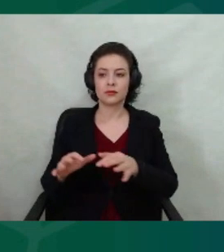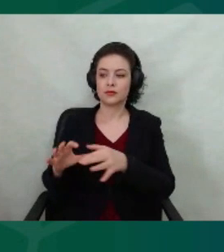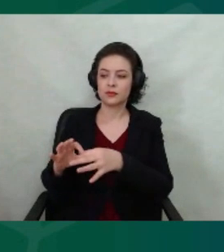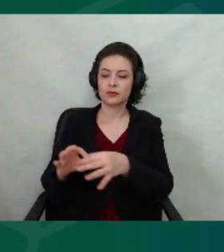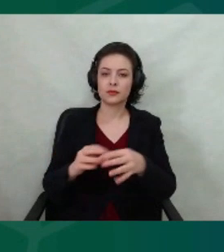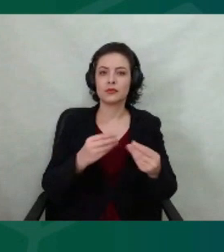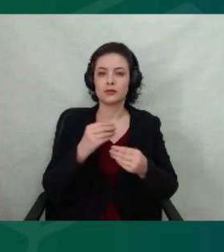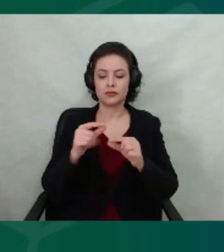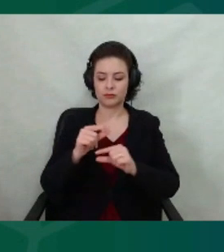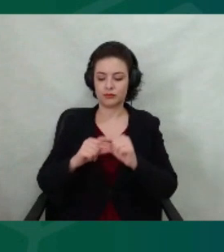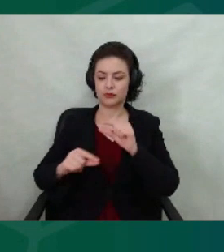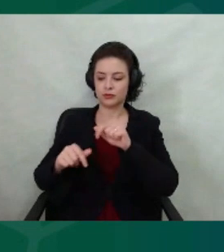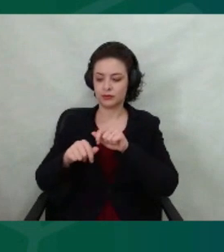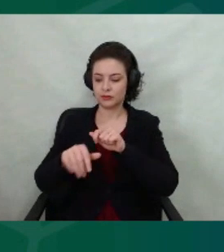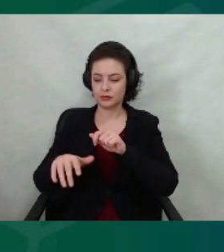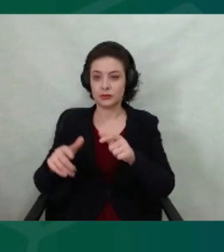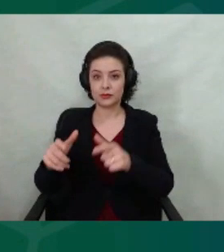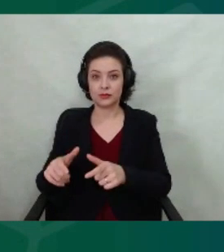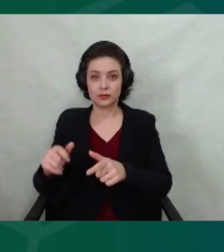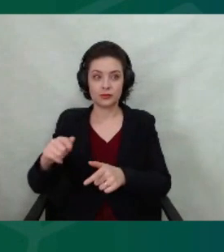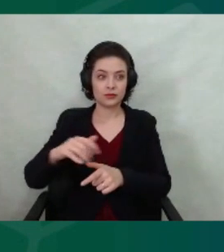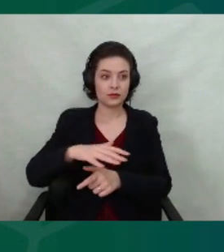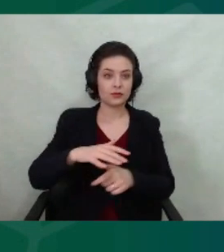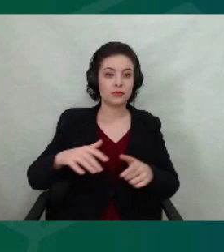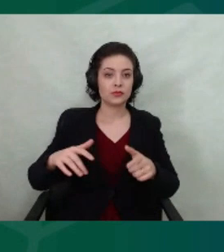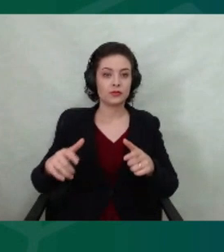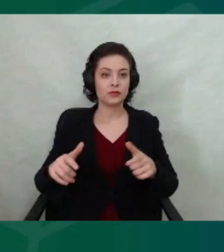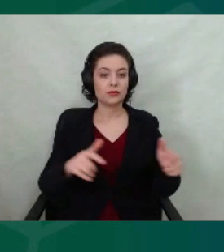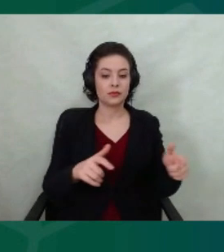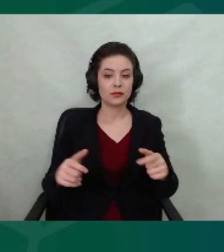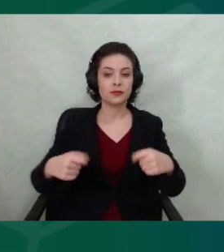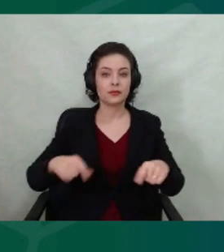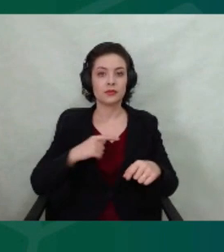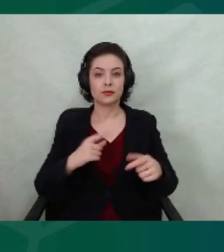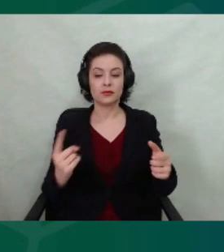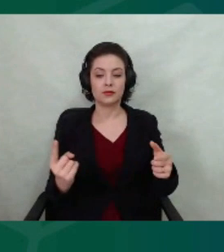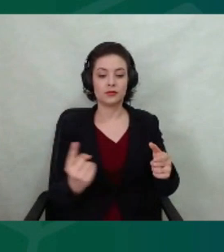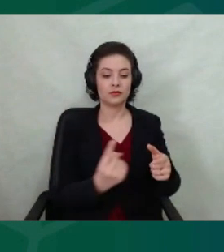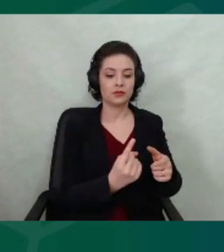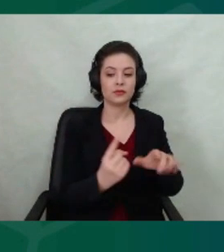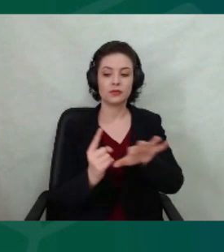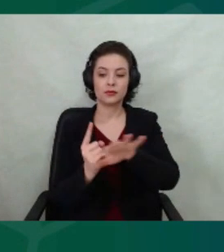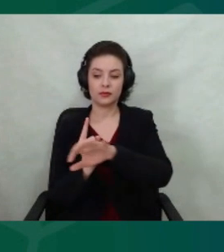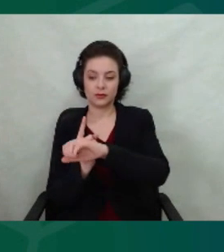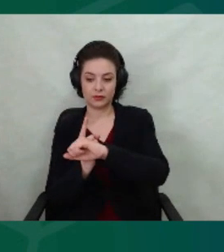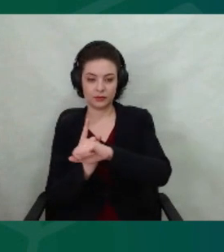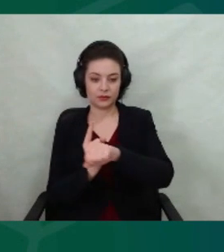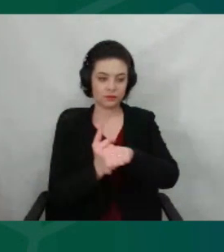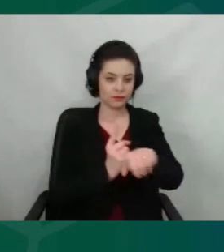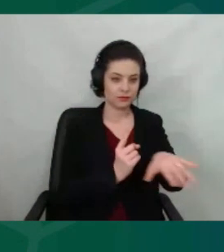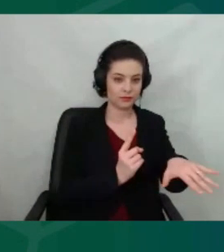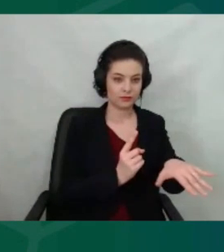ser transmitido de um local para o outro, a gente precisa ter esse agente infeccioso, no caso dessa situação nossa agora, o